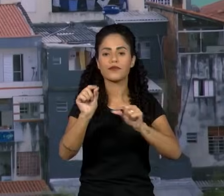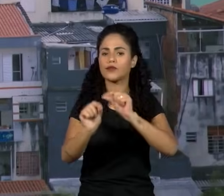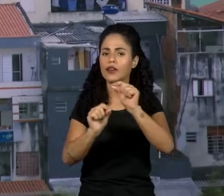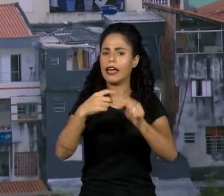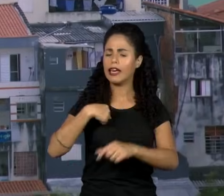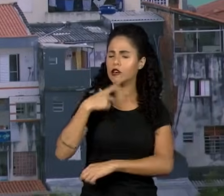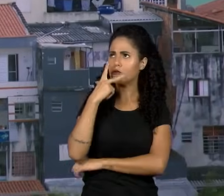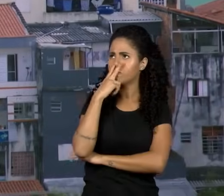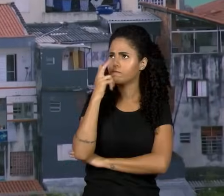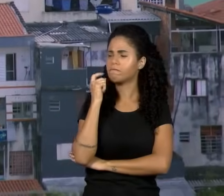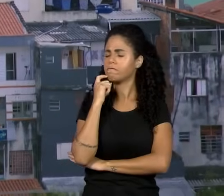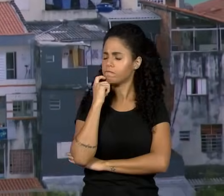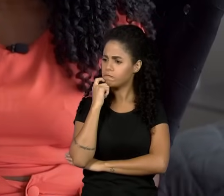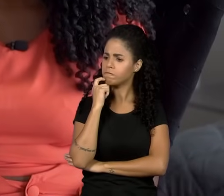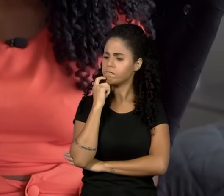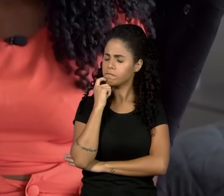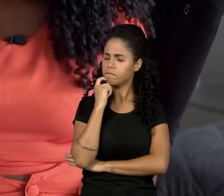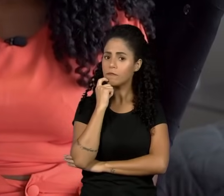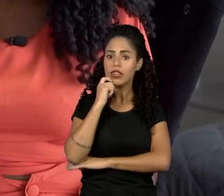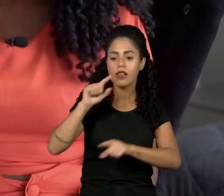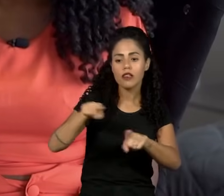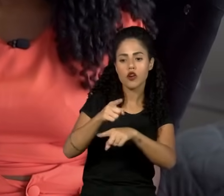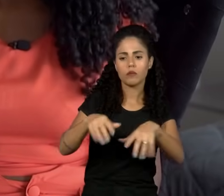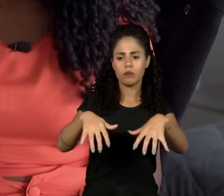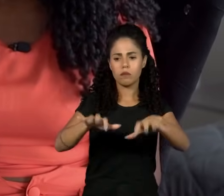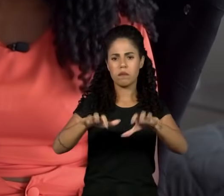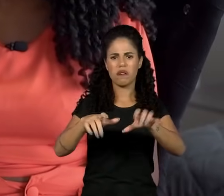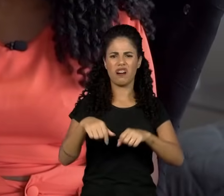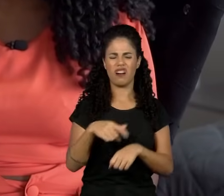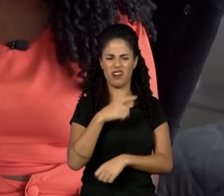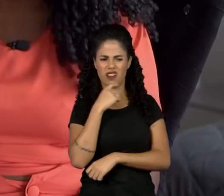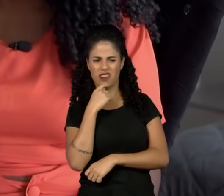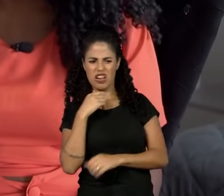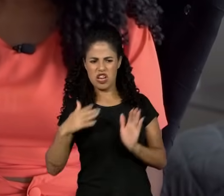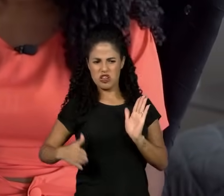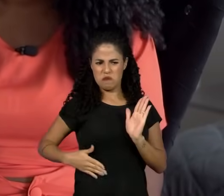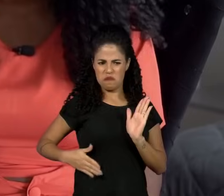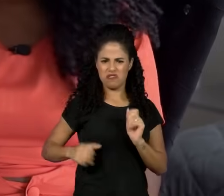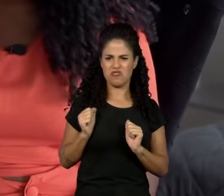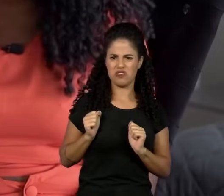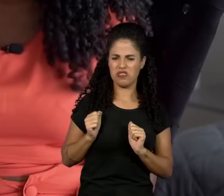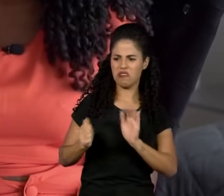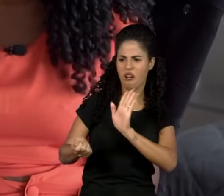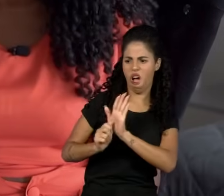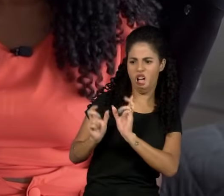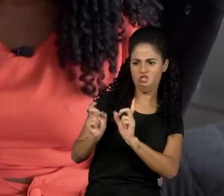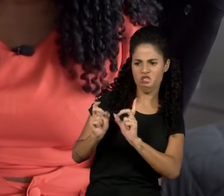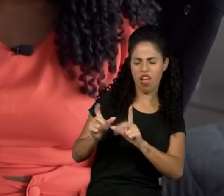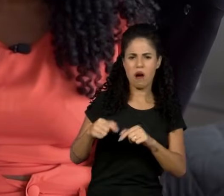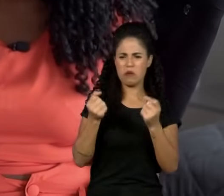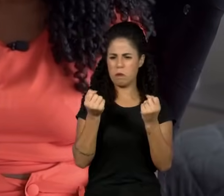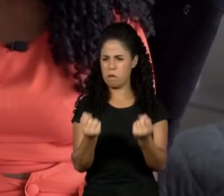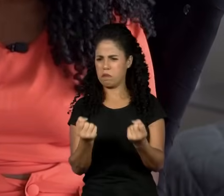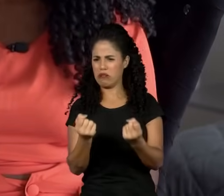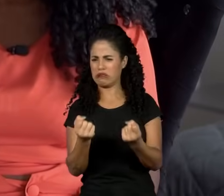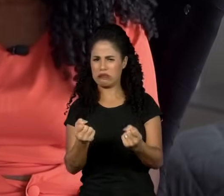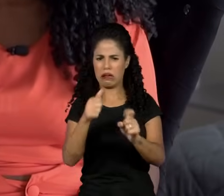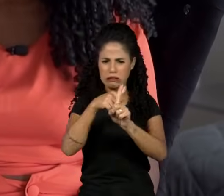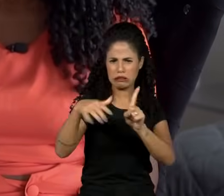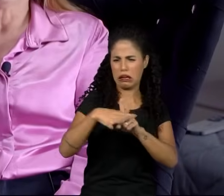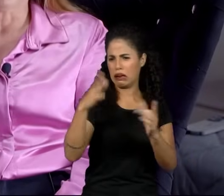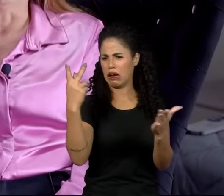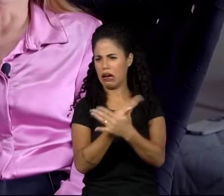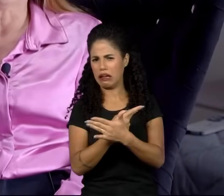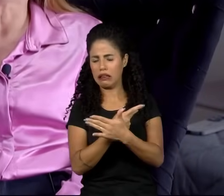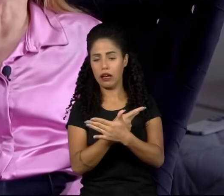achava que o funk era coisa de bandido, era coisa de traficante, era coisas muito pesadas, muito